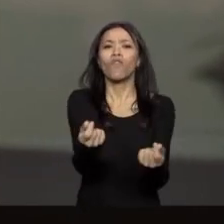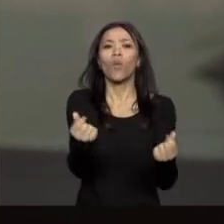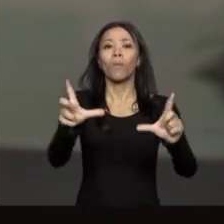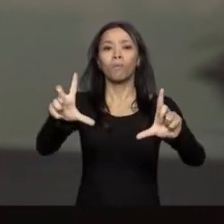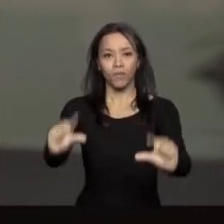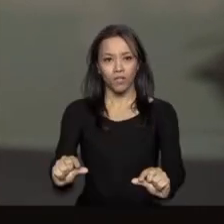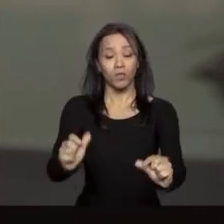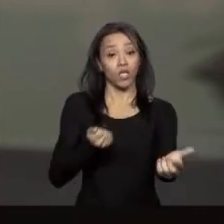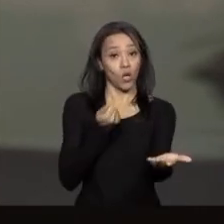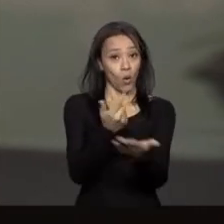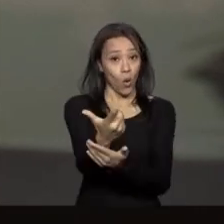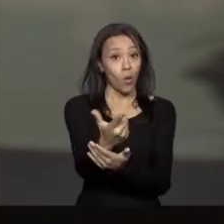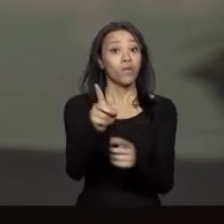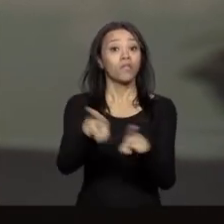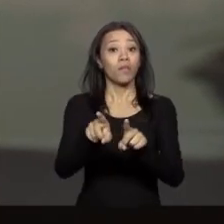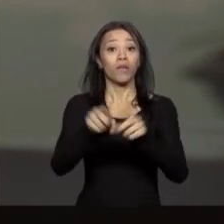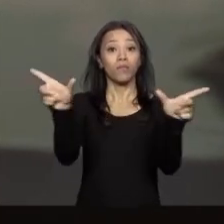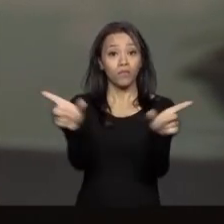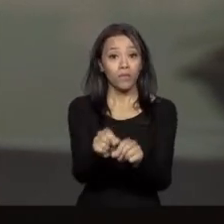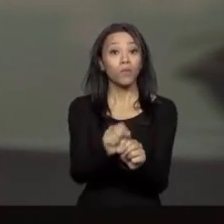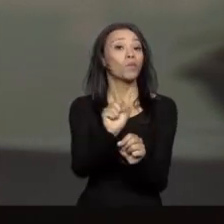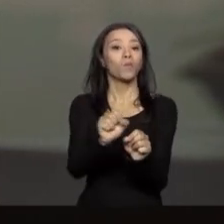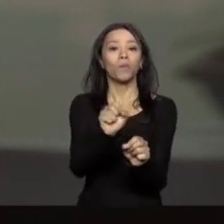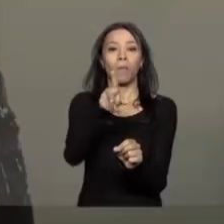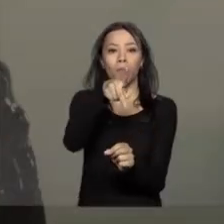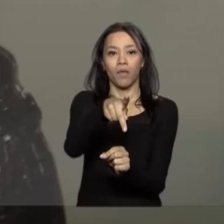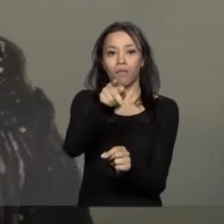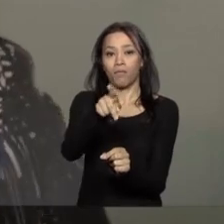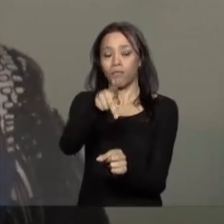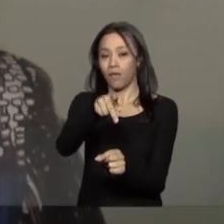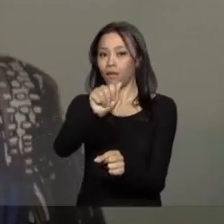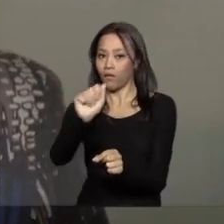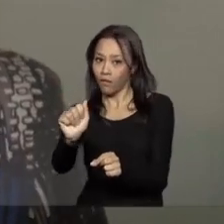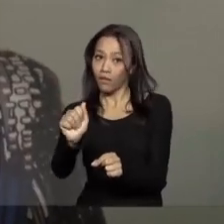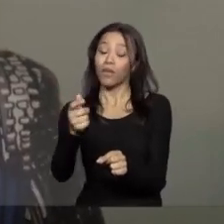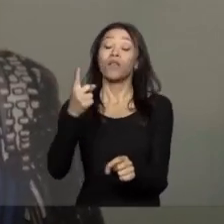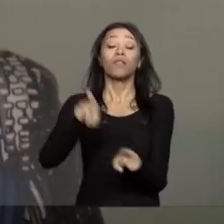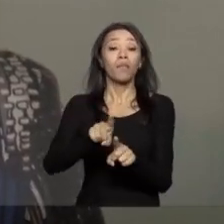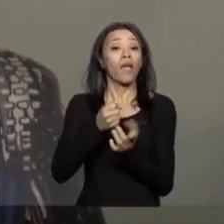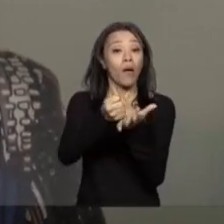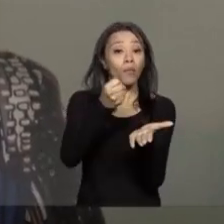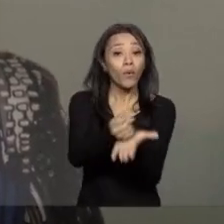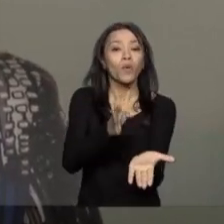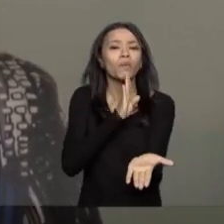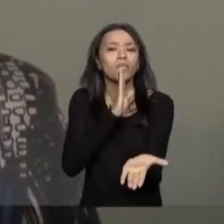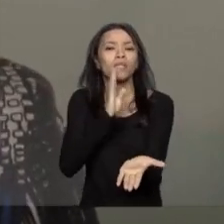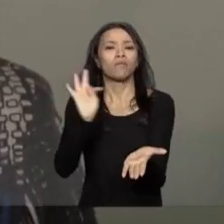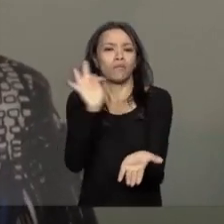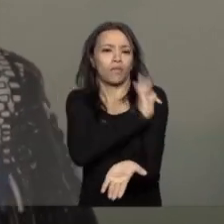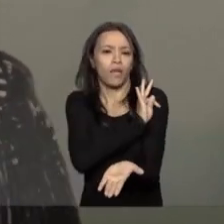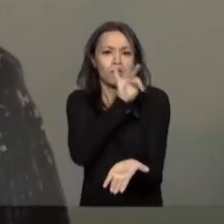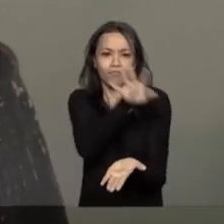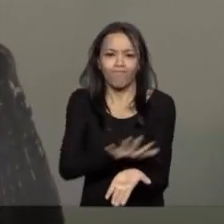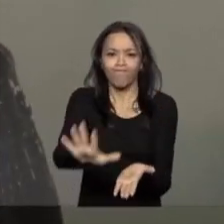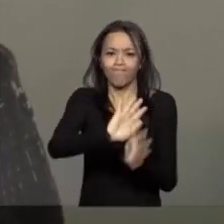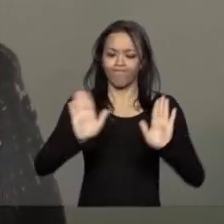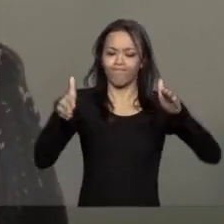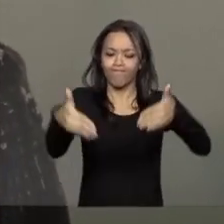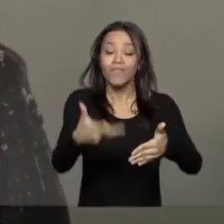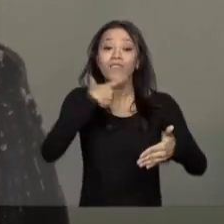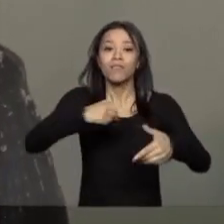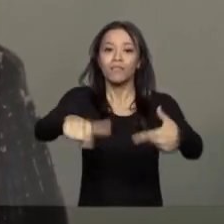nas compras pelo programa de aquisição de alimentos a oferta de assistência técnica específica